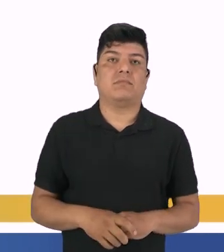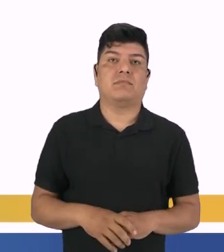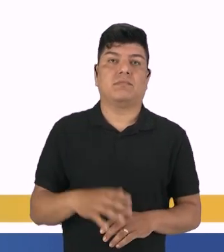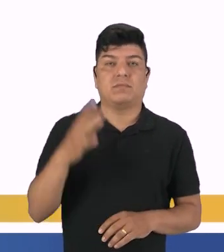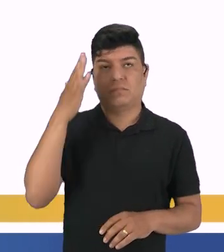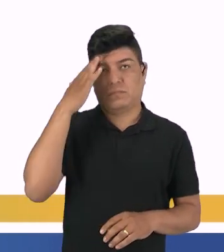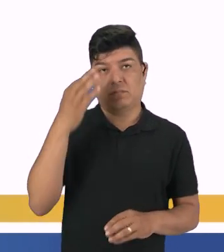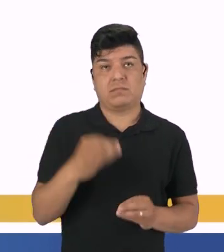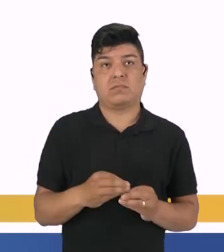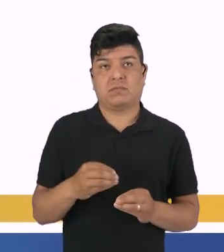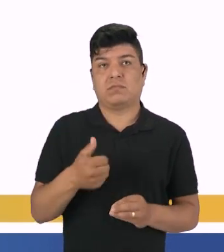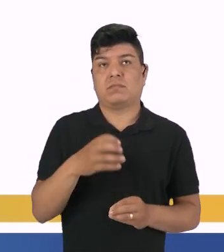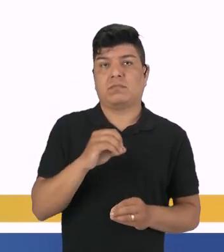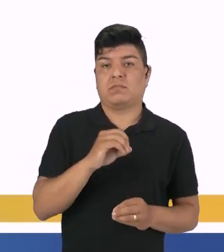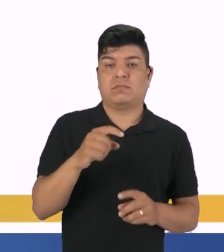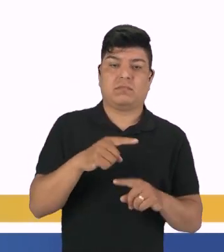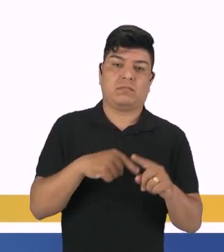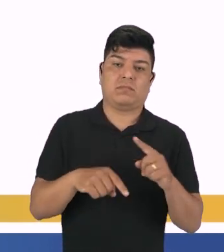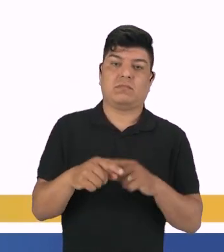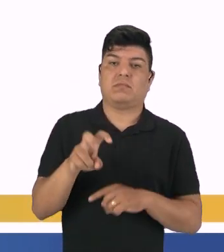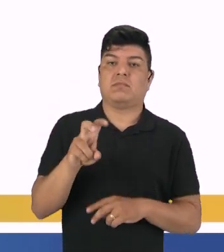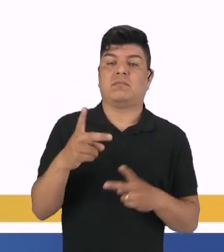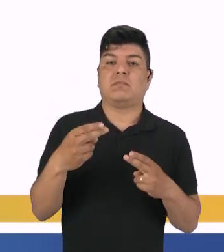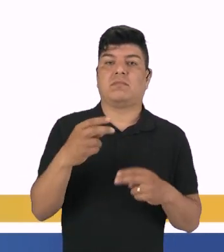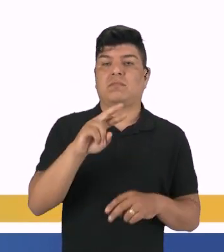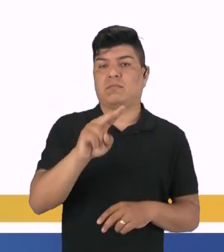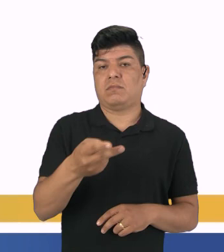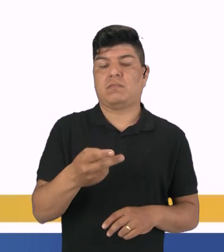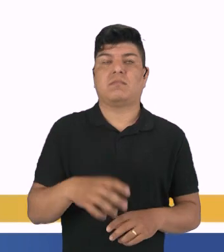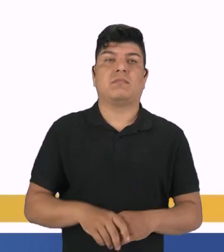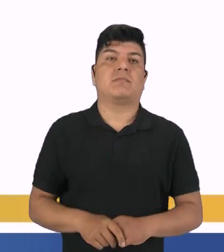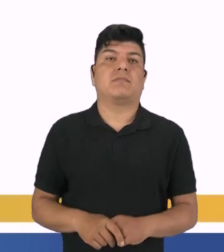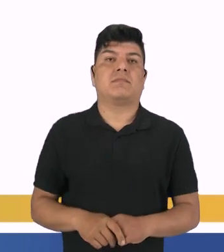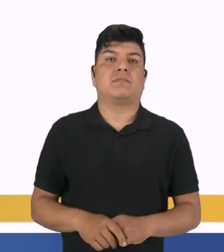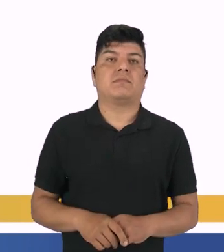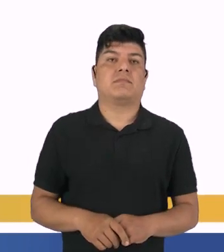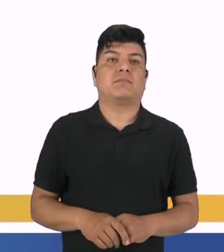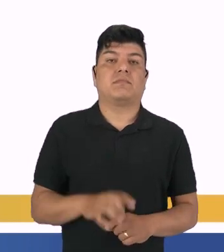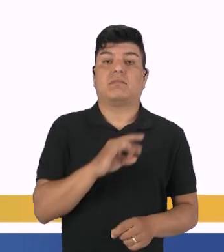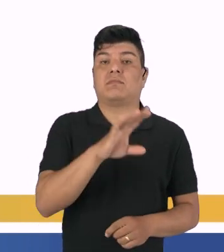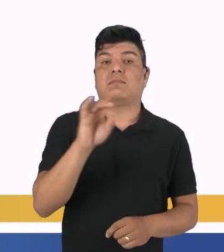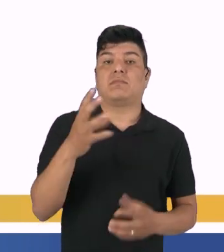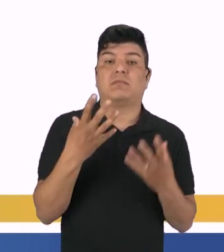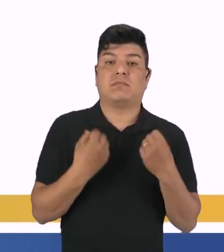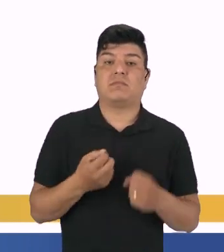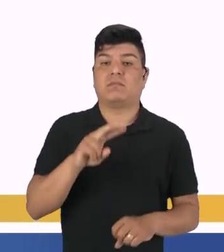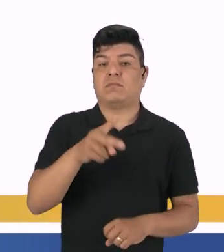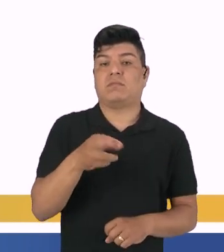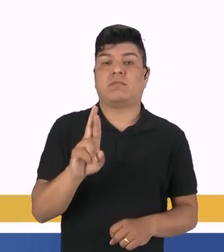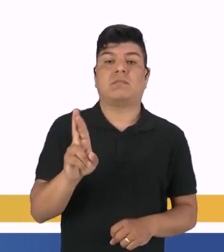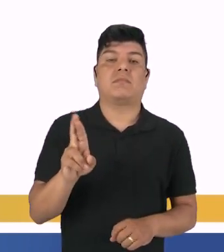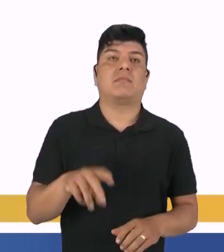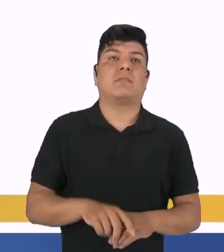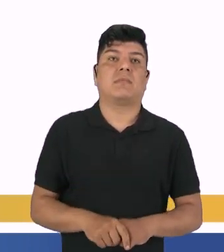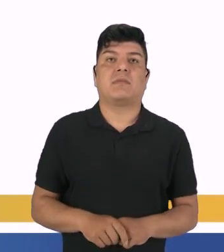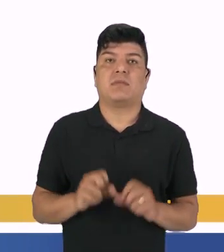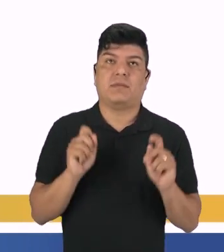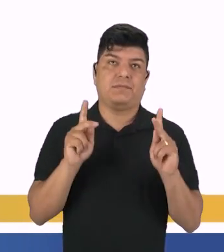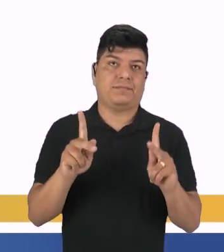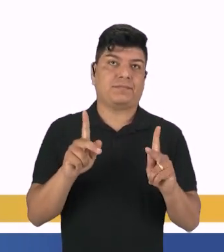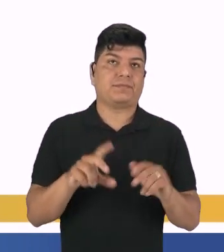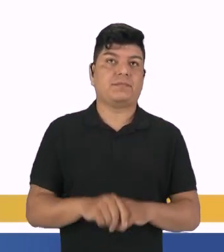de cabeça, 10.000 a gente sabe que dividido para 5 seria 2.000. Então, cada um vai receber R$2.000,